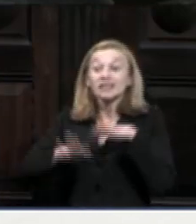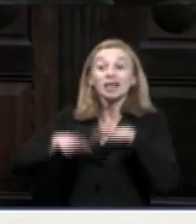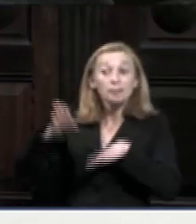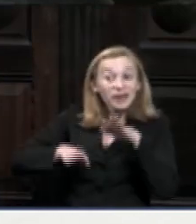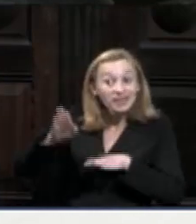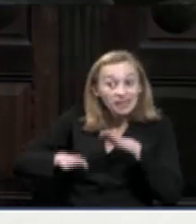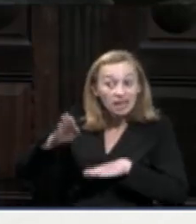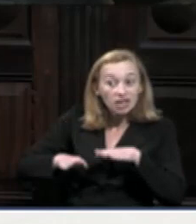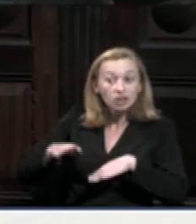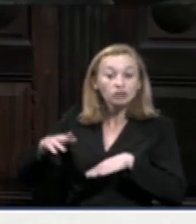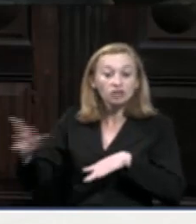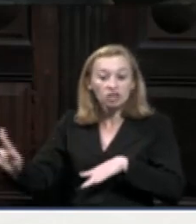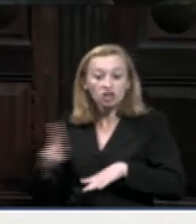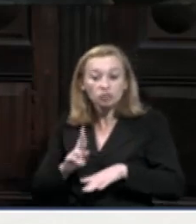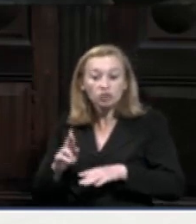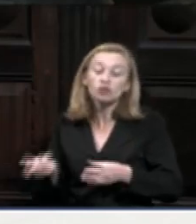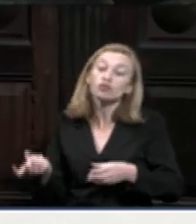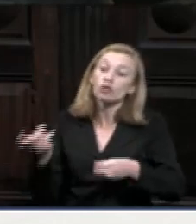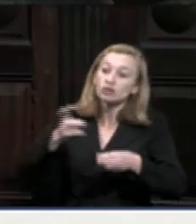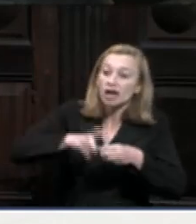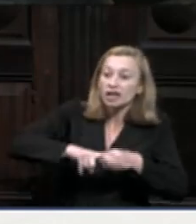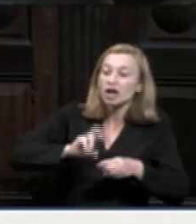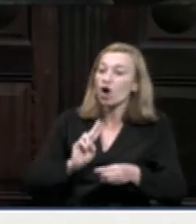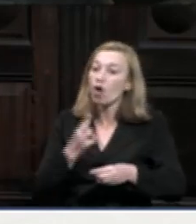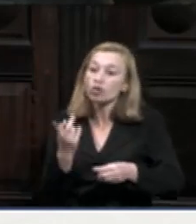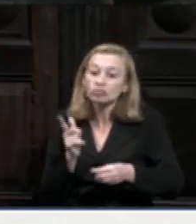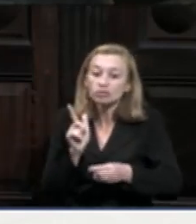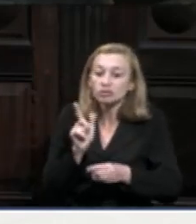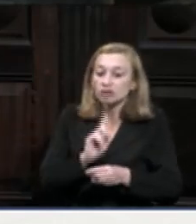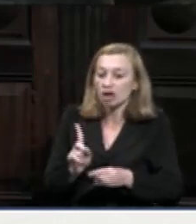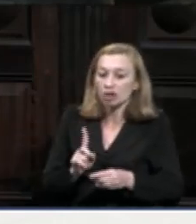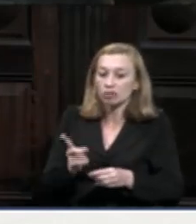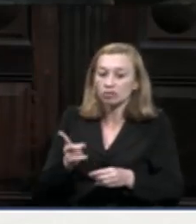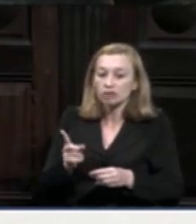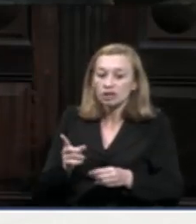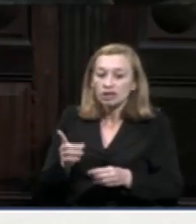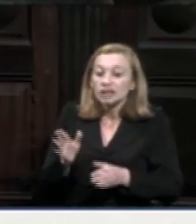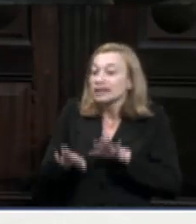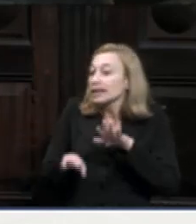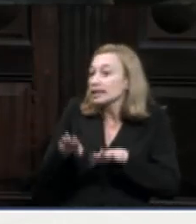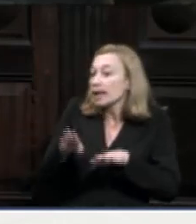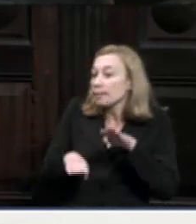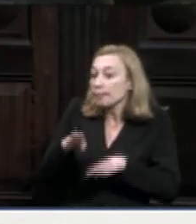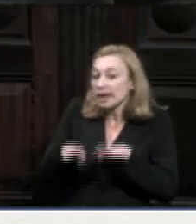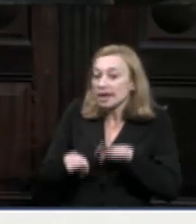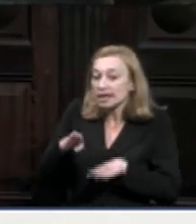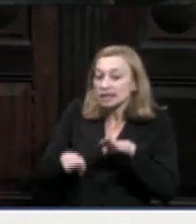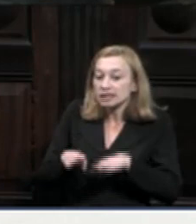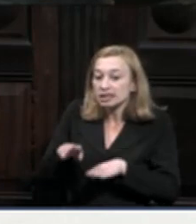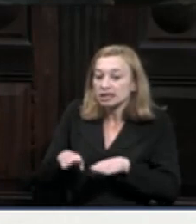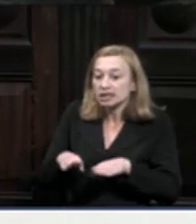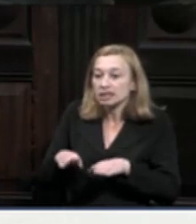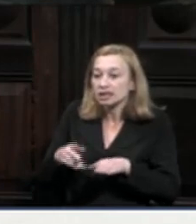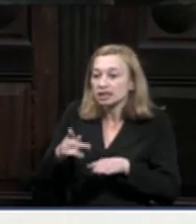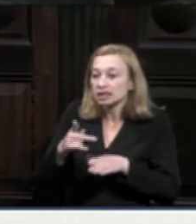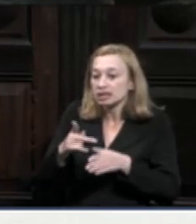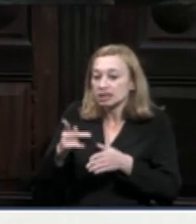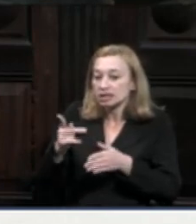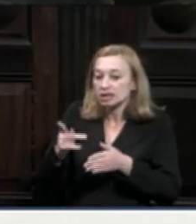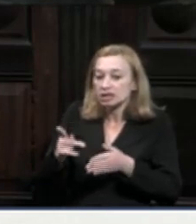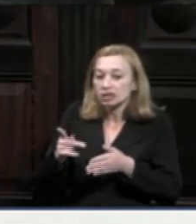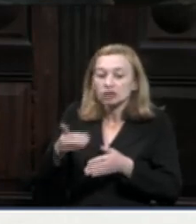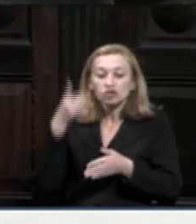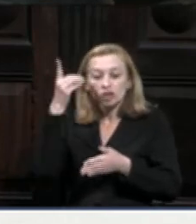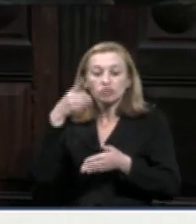audiência pública, elas voltariam ou não por iniciativa dos seus autores. Se eles se sentirem contemplados com acordo na audiência